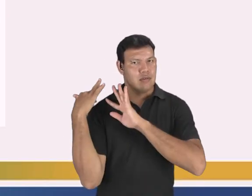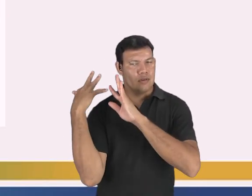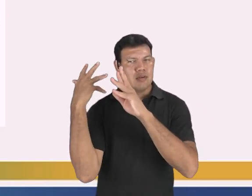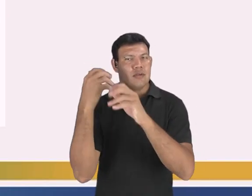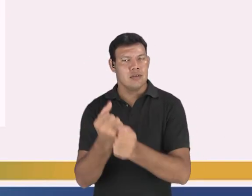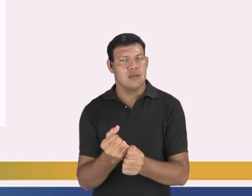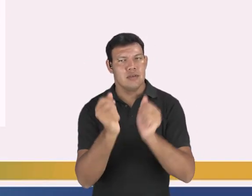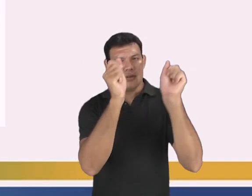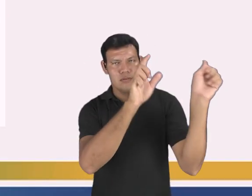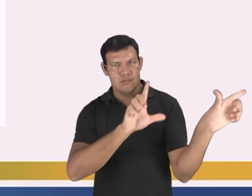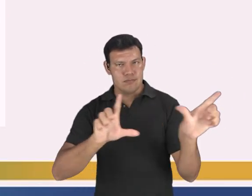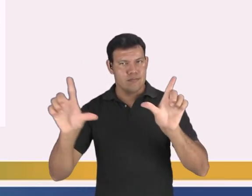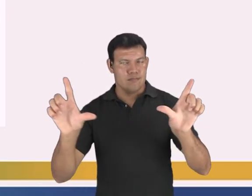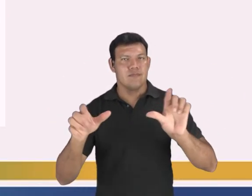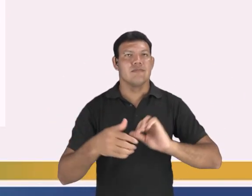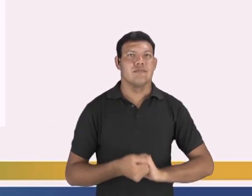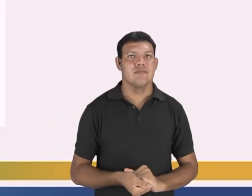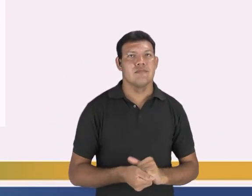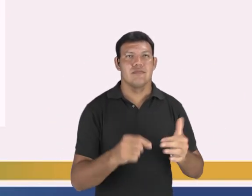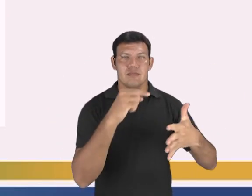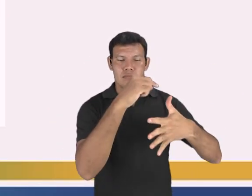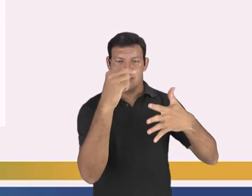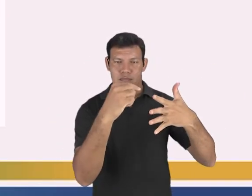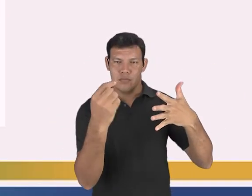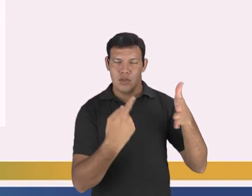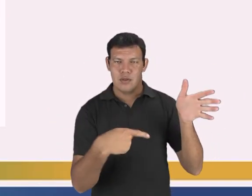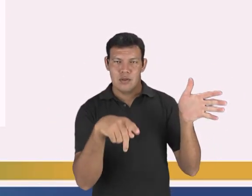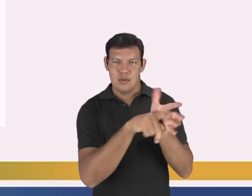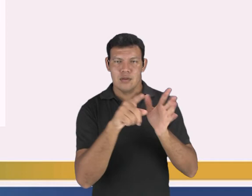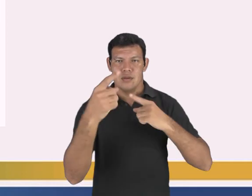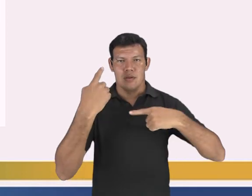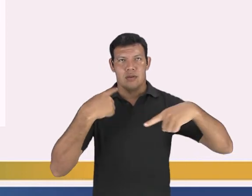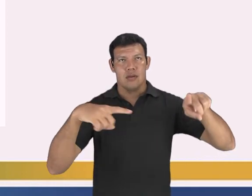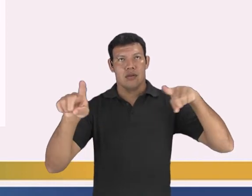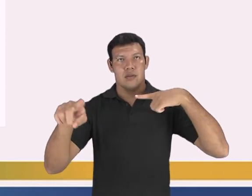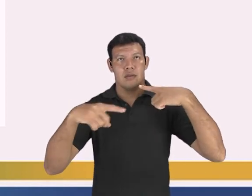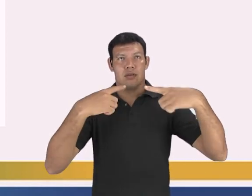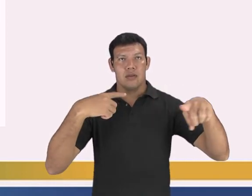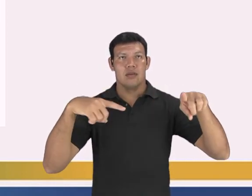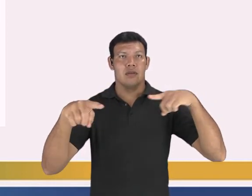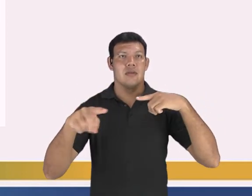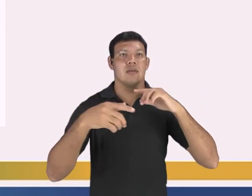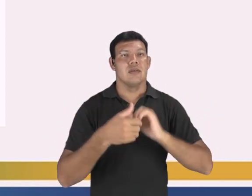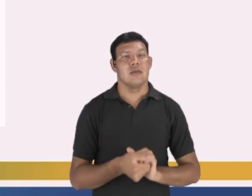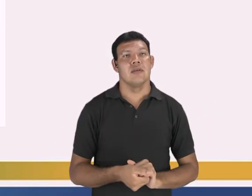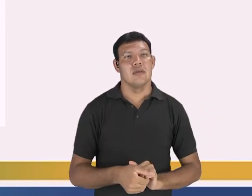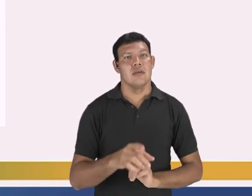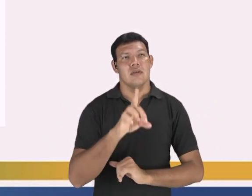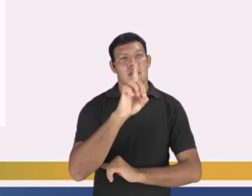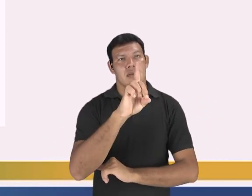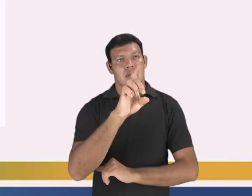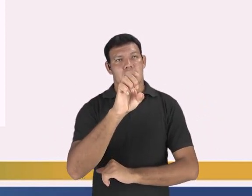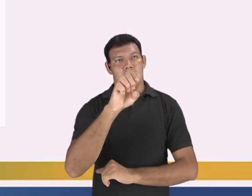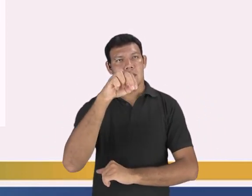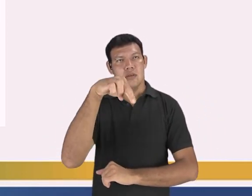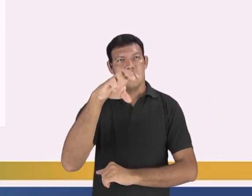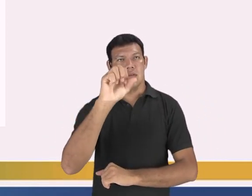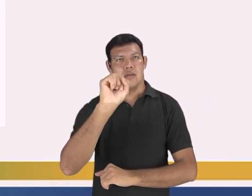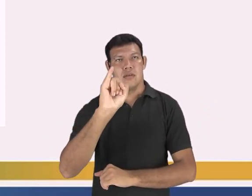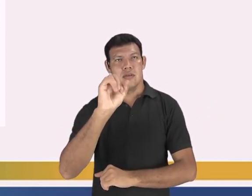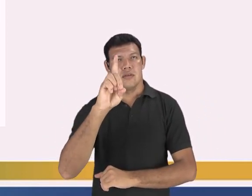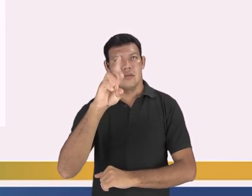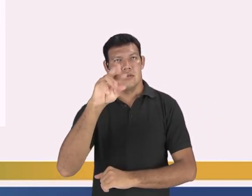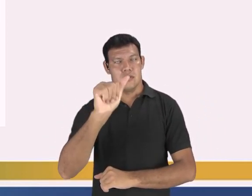Nesse quadro eu mostro para você os elementos da música, densidade, que são todos os sons juntos, o timbre, que